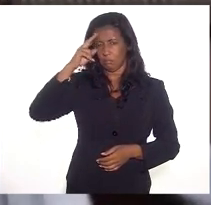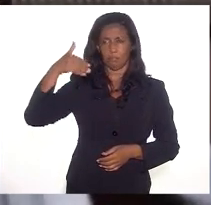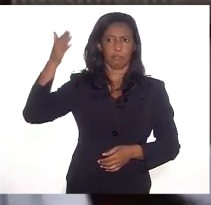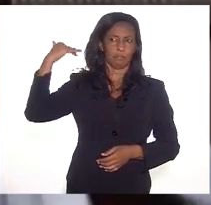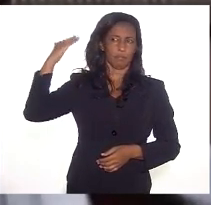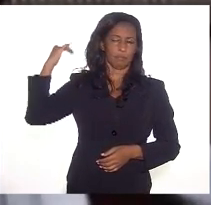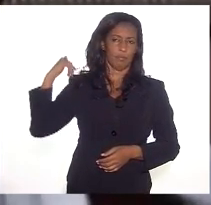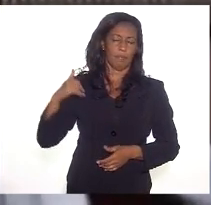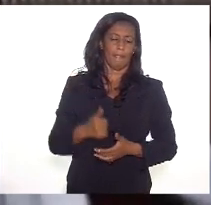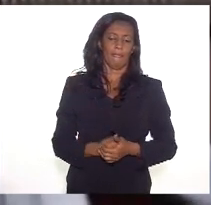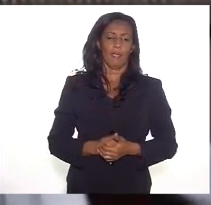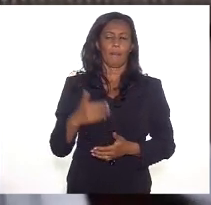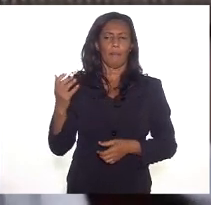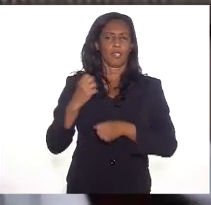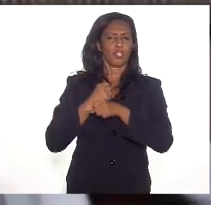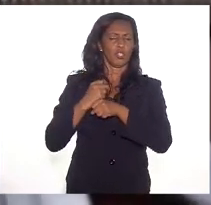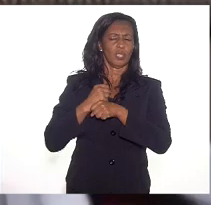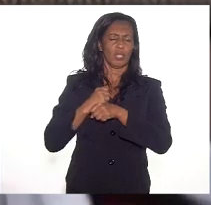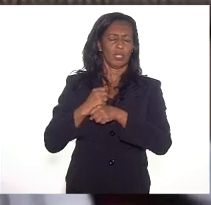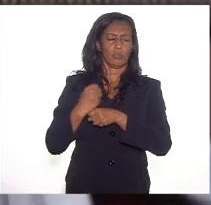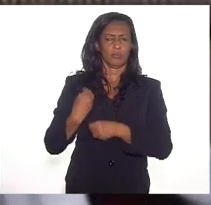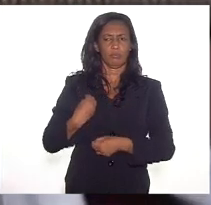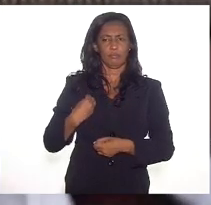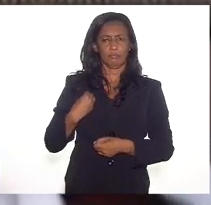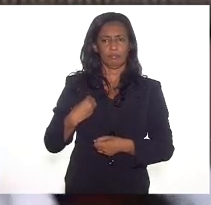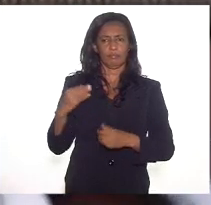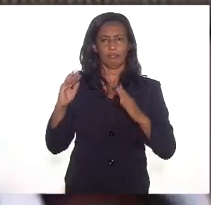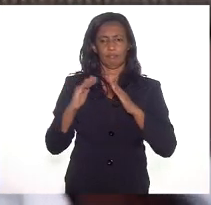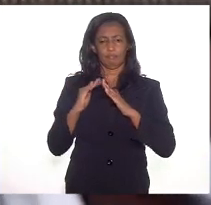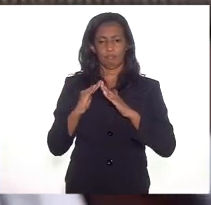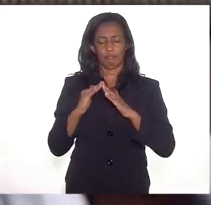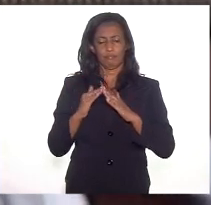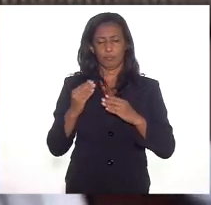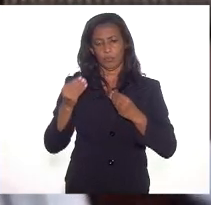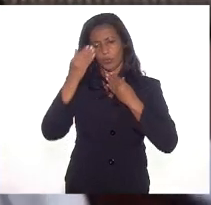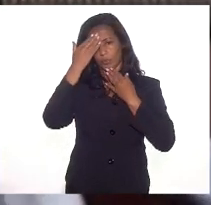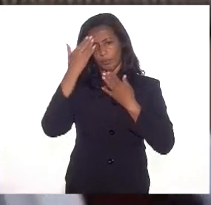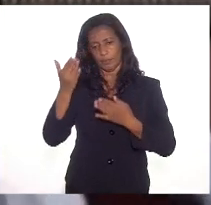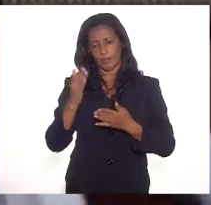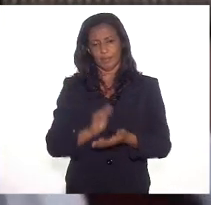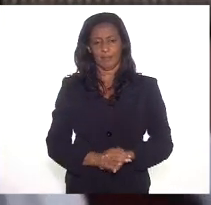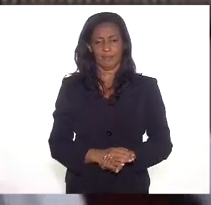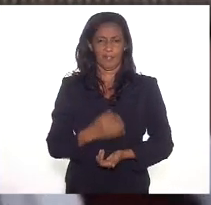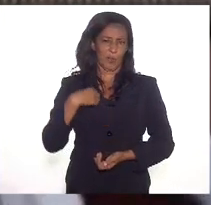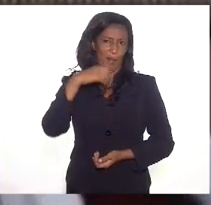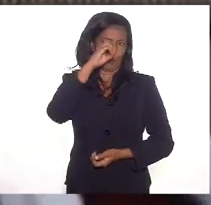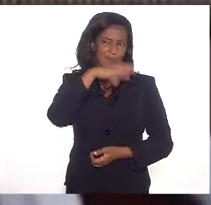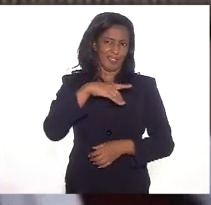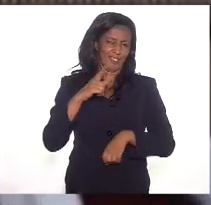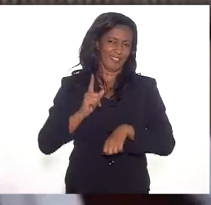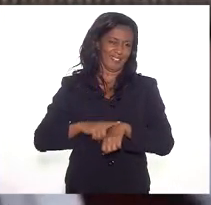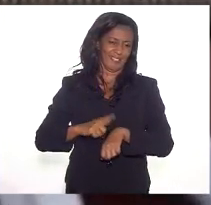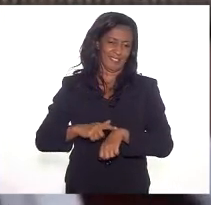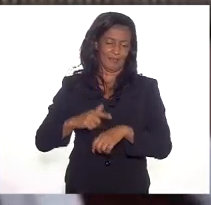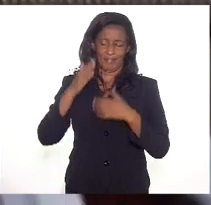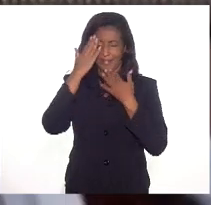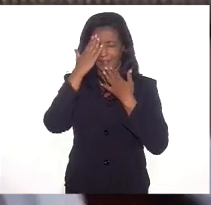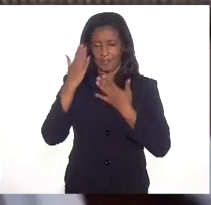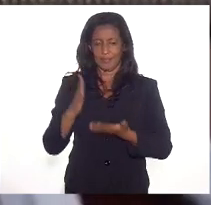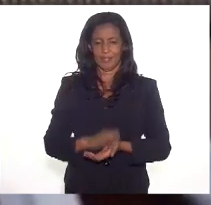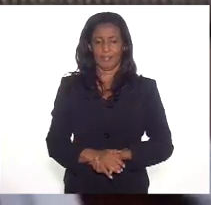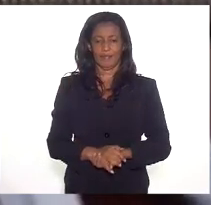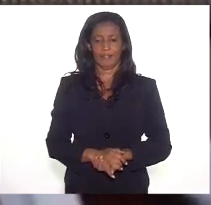dos movimentos sociais de luta pela moradia. Muito obrigada, presidente. Sei que eu abusei no tempo, mas eu quero agradecer